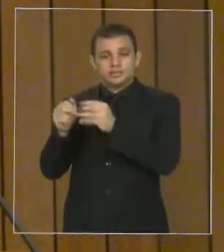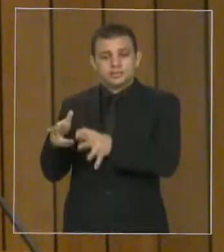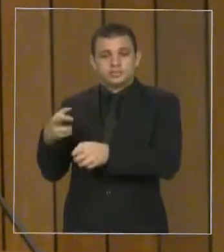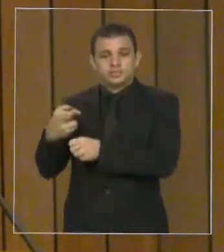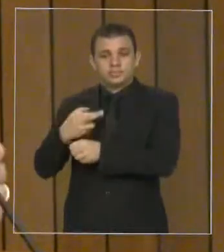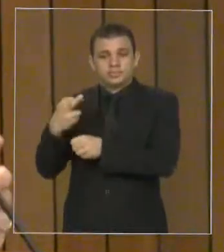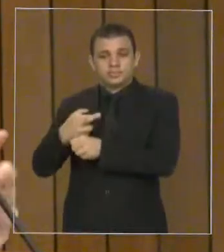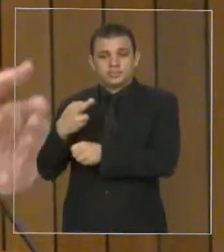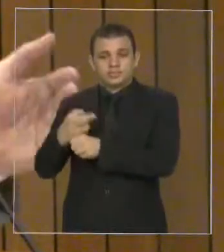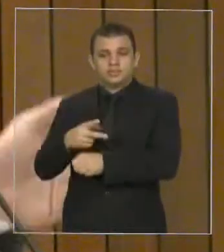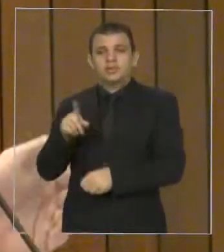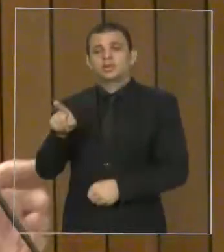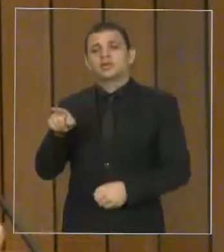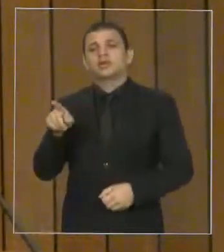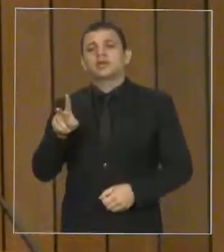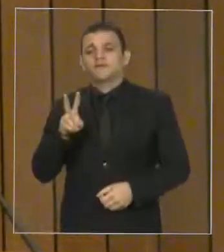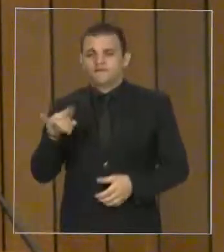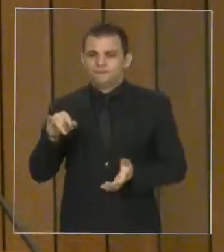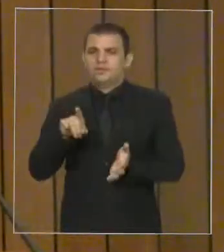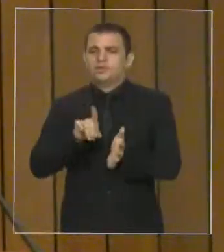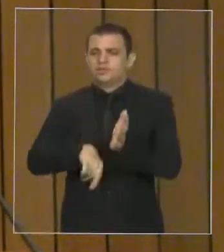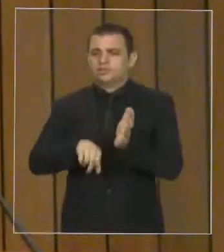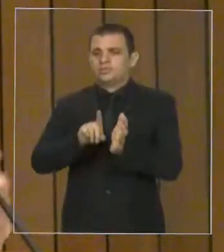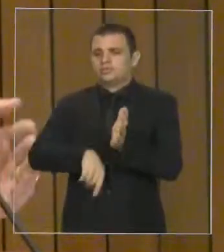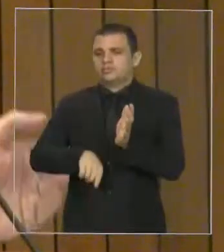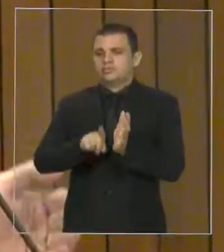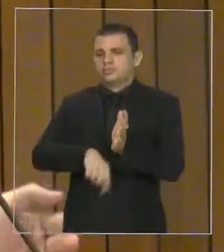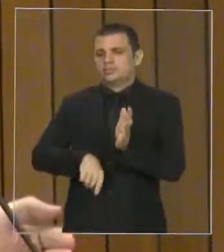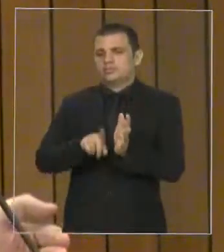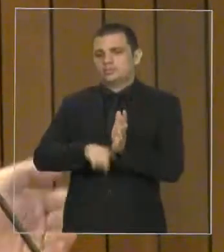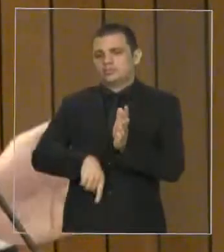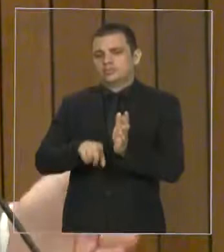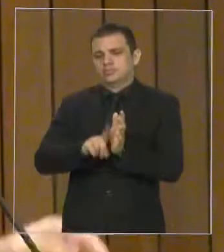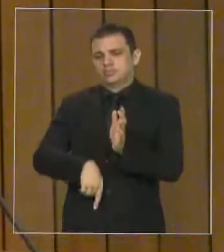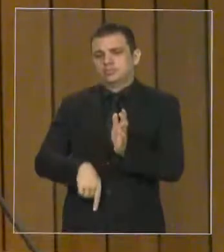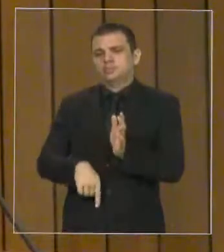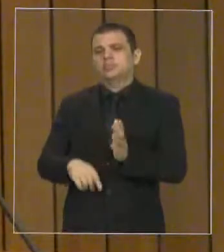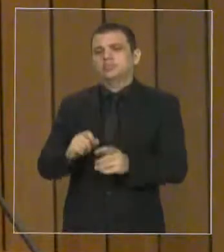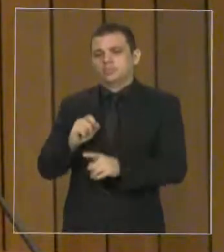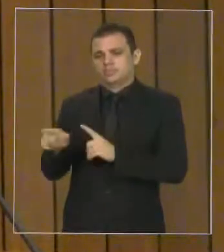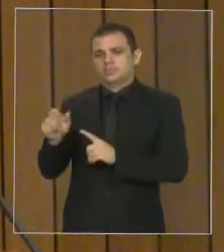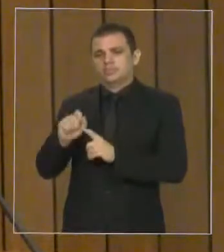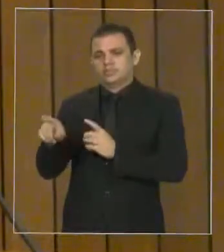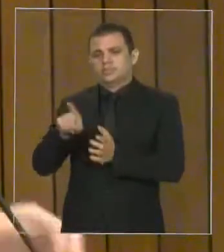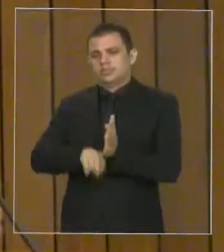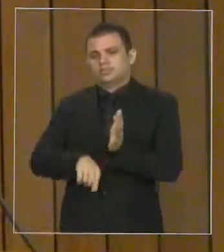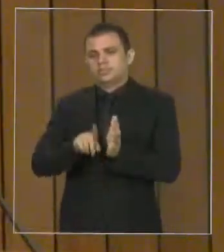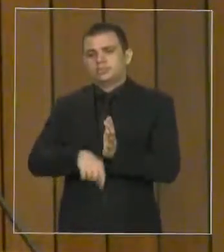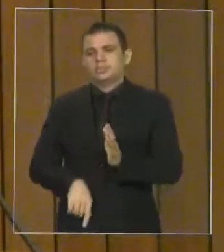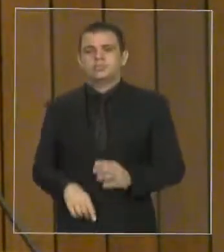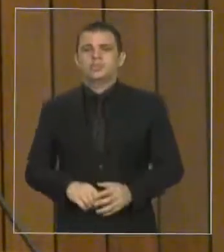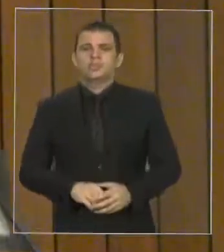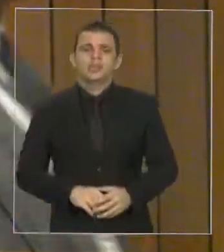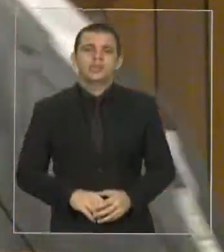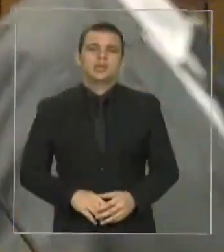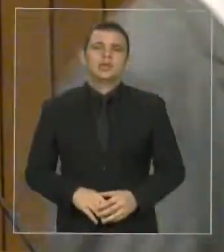ele vai ser abatido no decorrer do contrato do aluguel. Mas isso nem